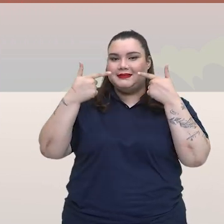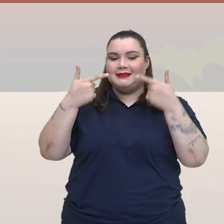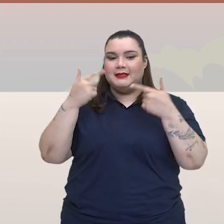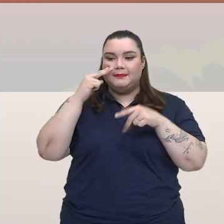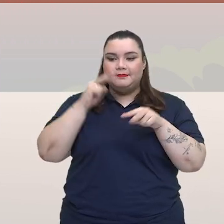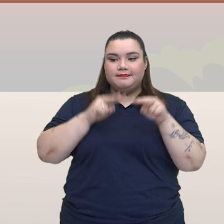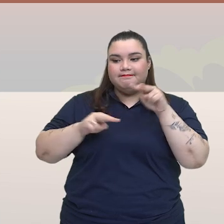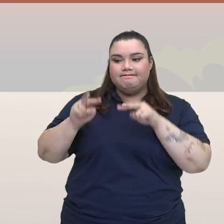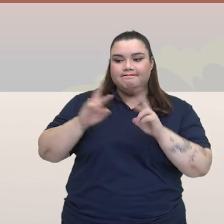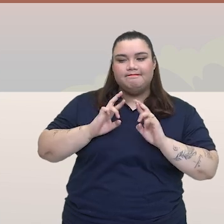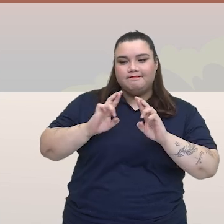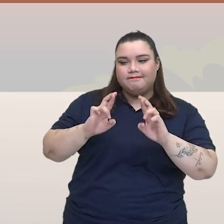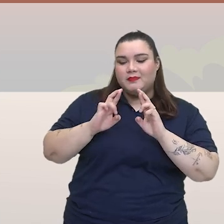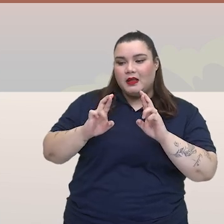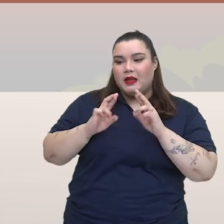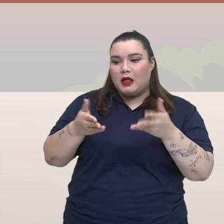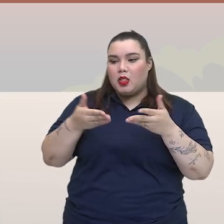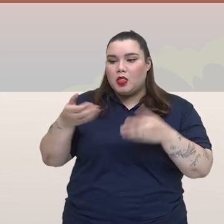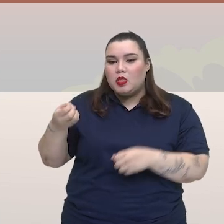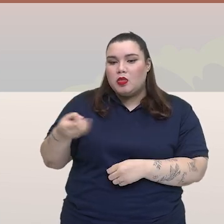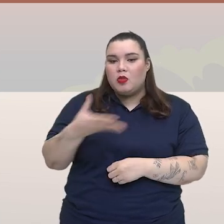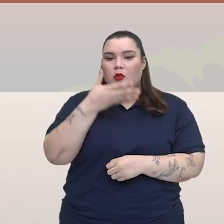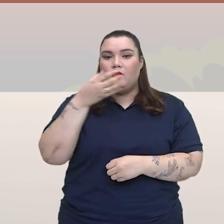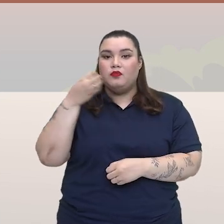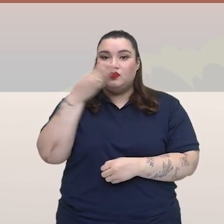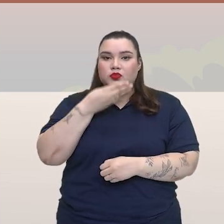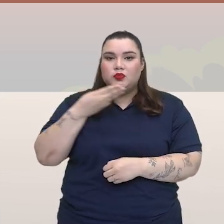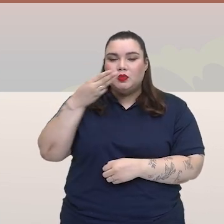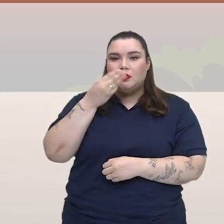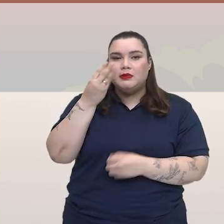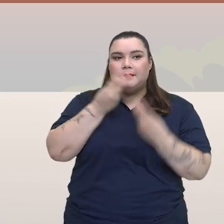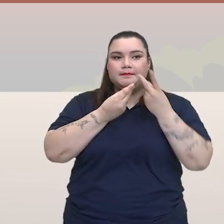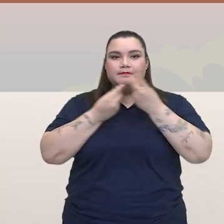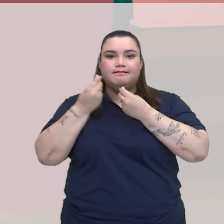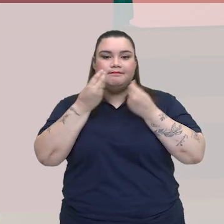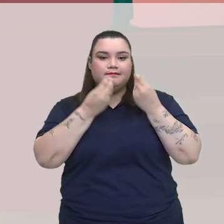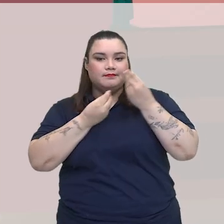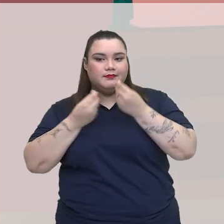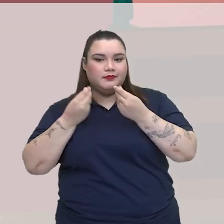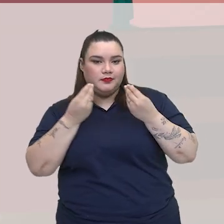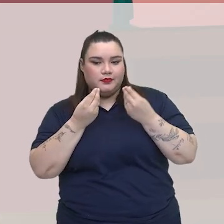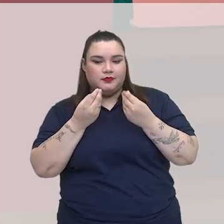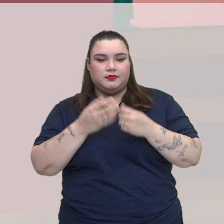a expectativa de encontrar novos sabores e aventuras.